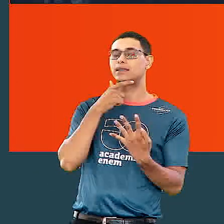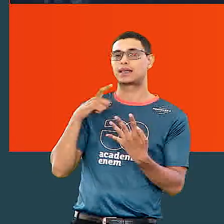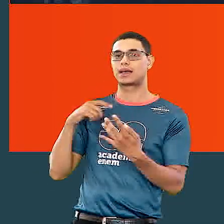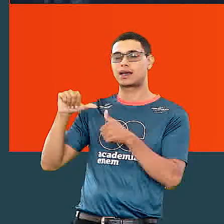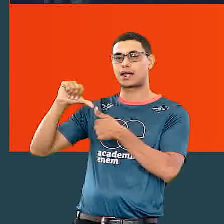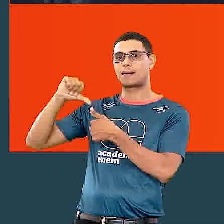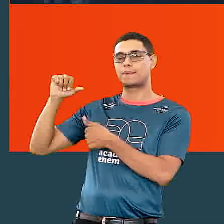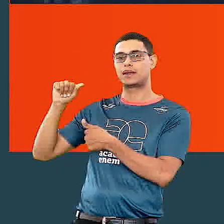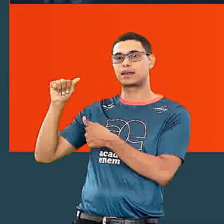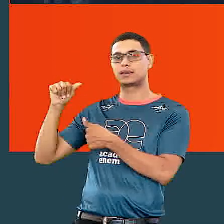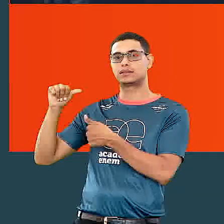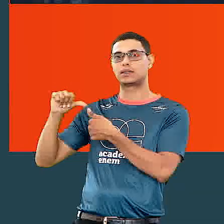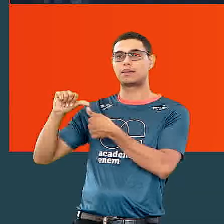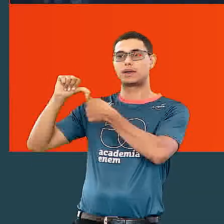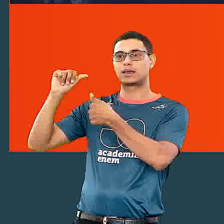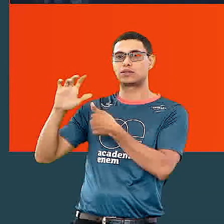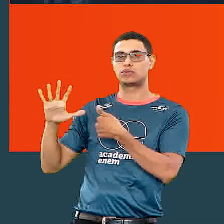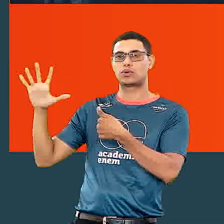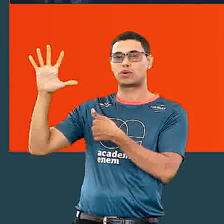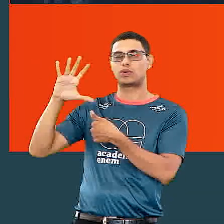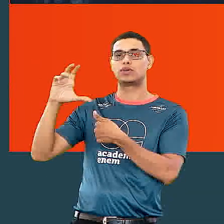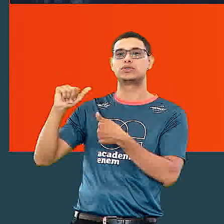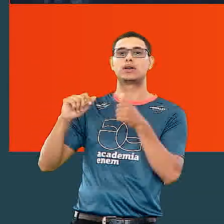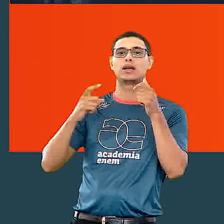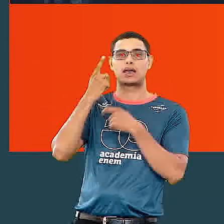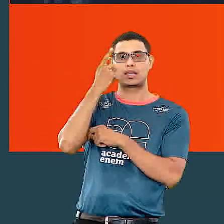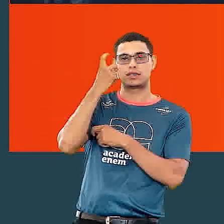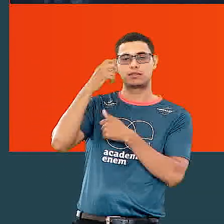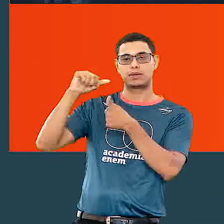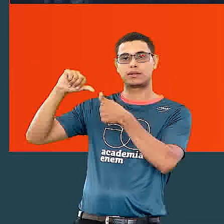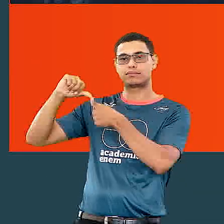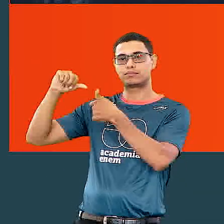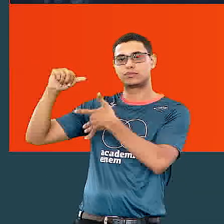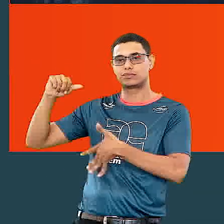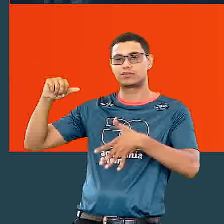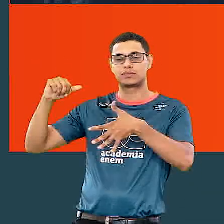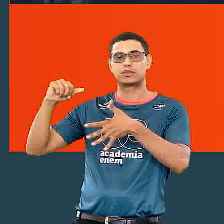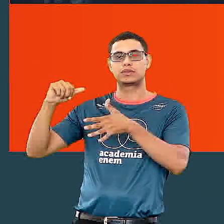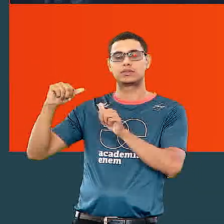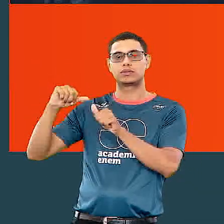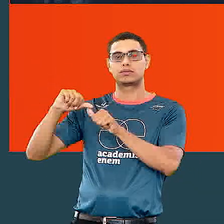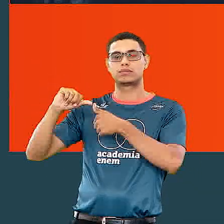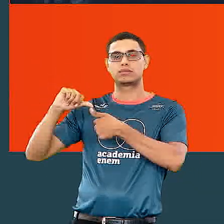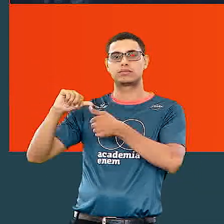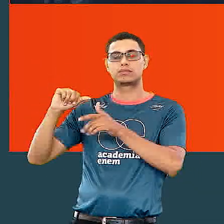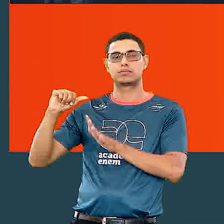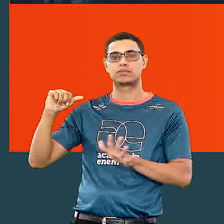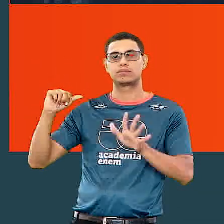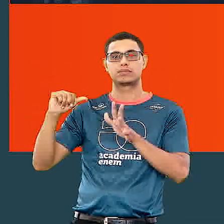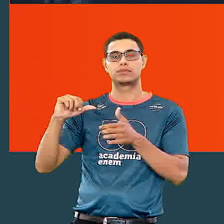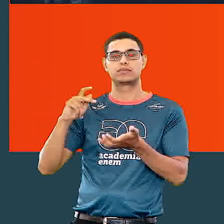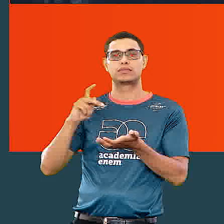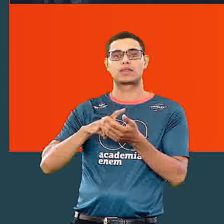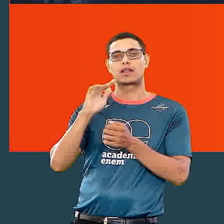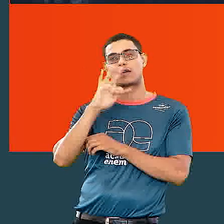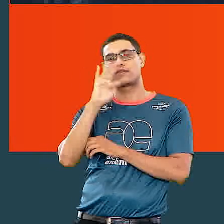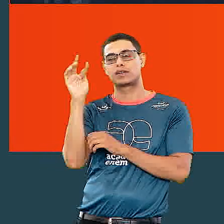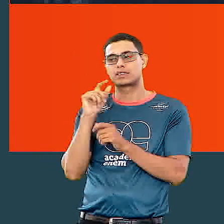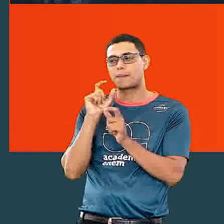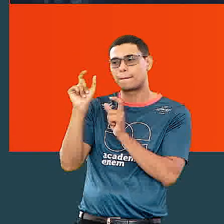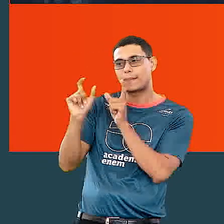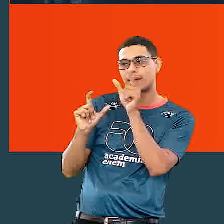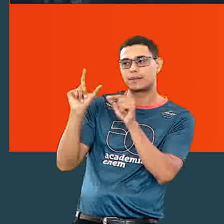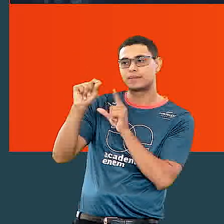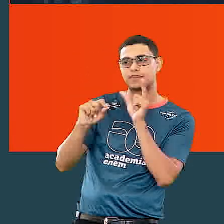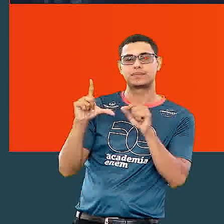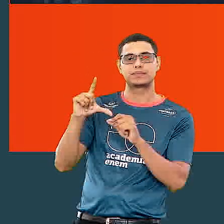a Espanha pegou parte da América do Sul, Portugal pegou outra parte da América do Sul e a França pegou uns pedacinhos.